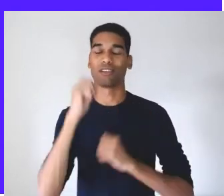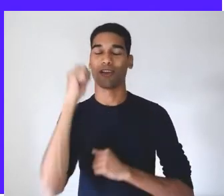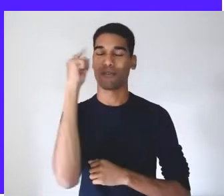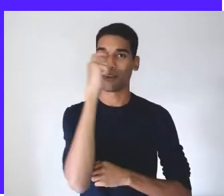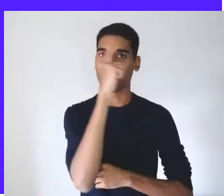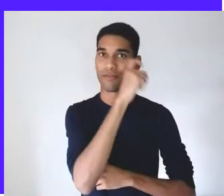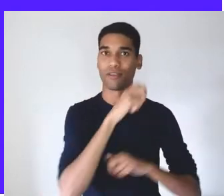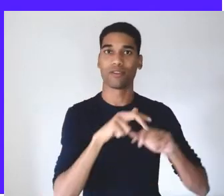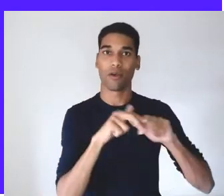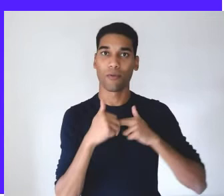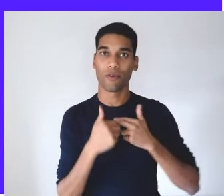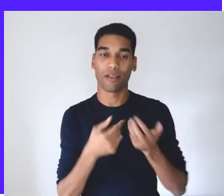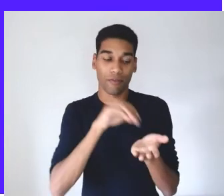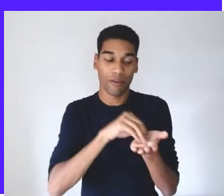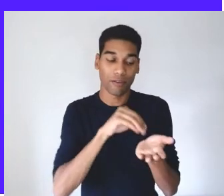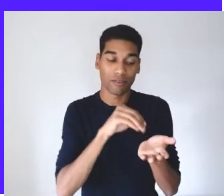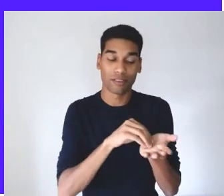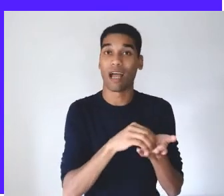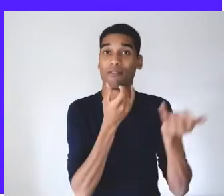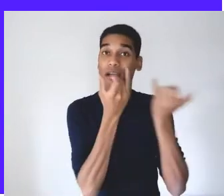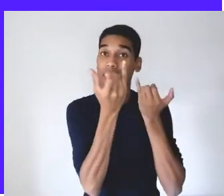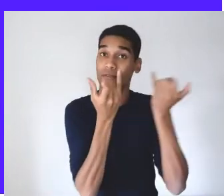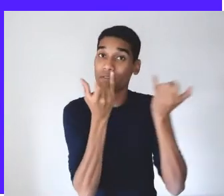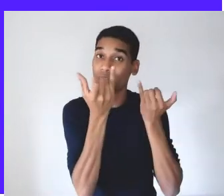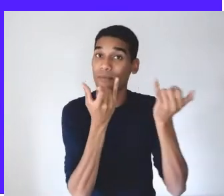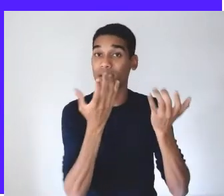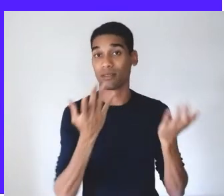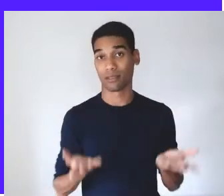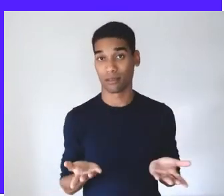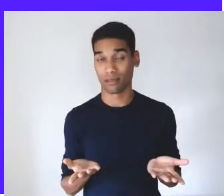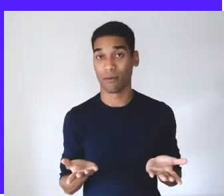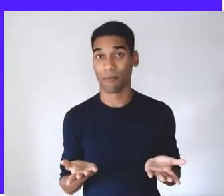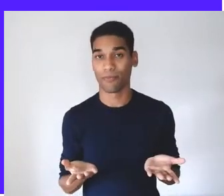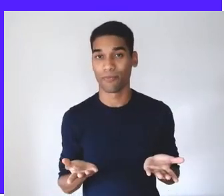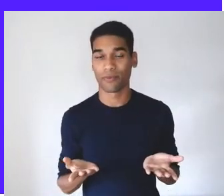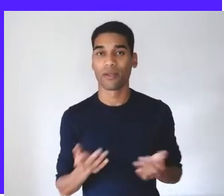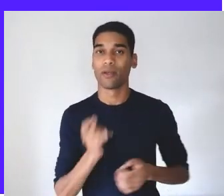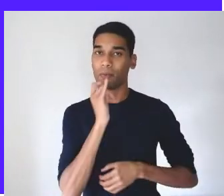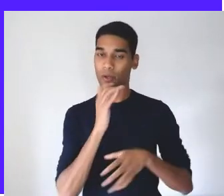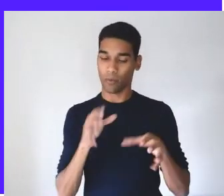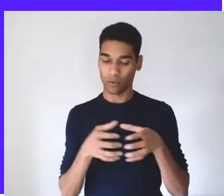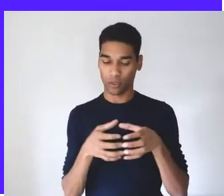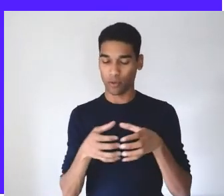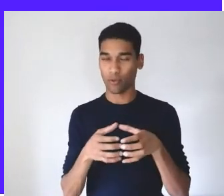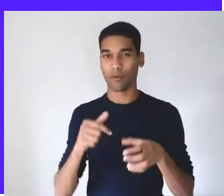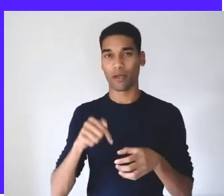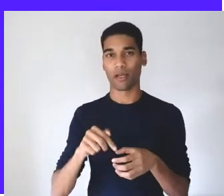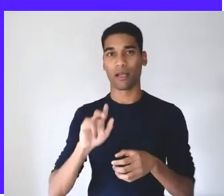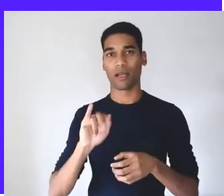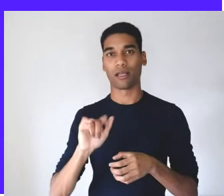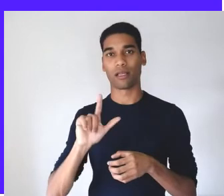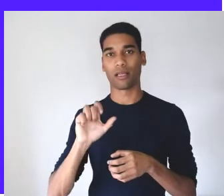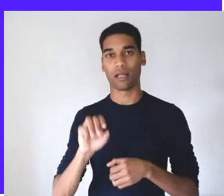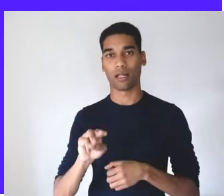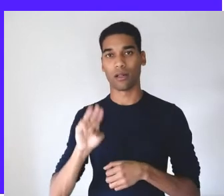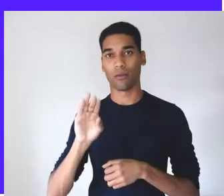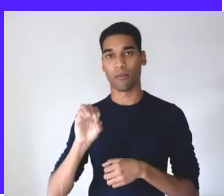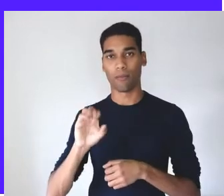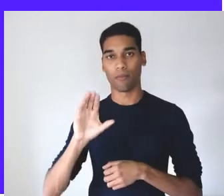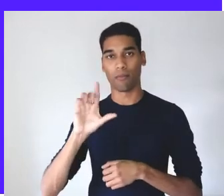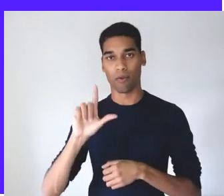Brasil, que, por exemplo, os quilombolas, por exemplo, não aparecem na estatísticas do IBGE,